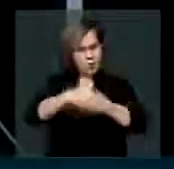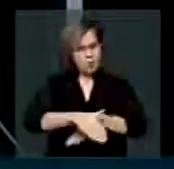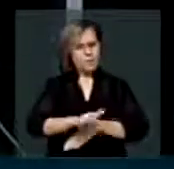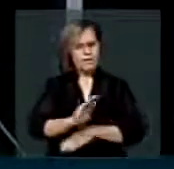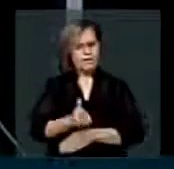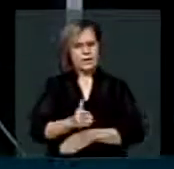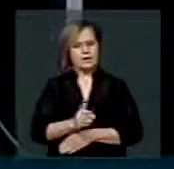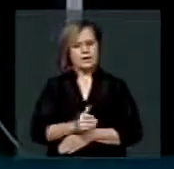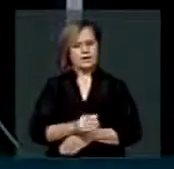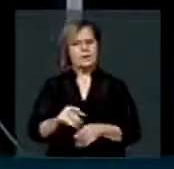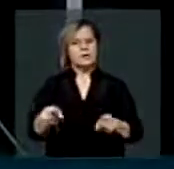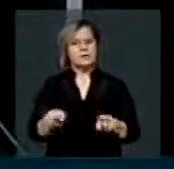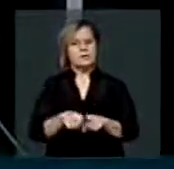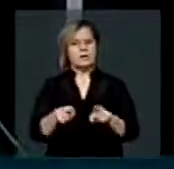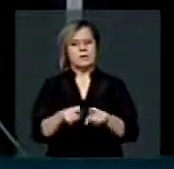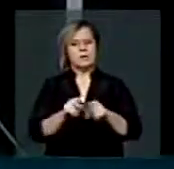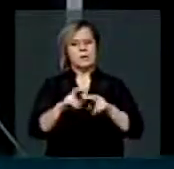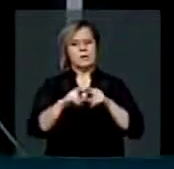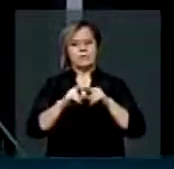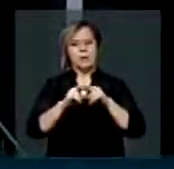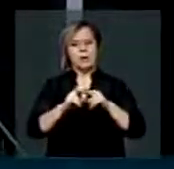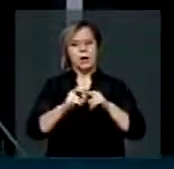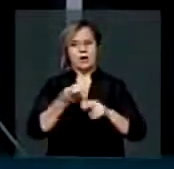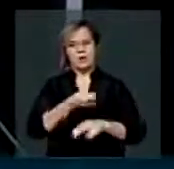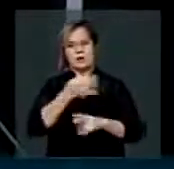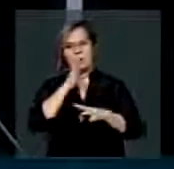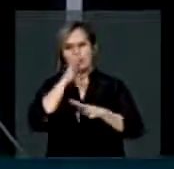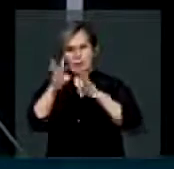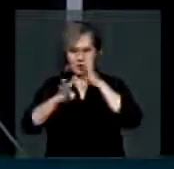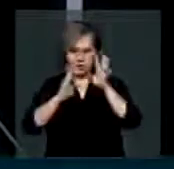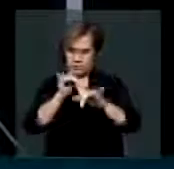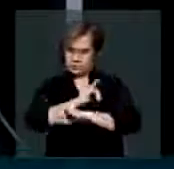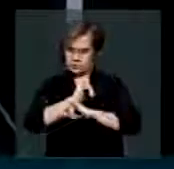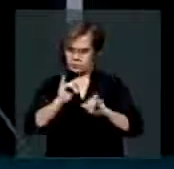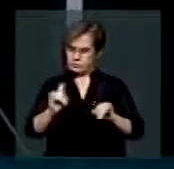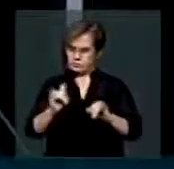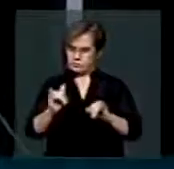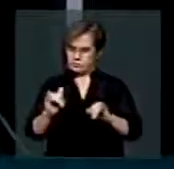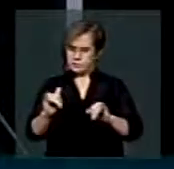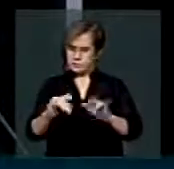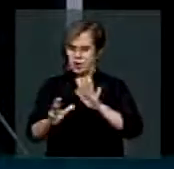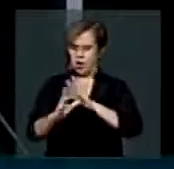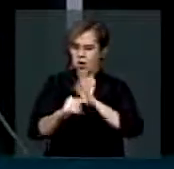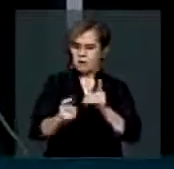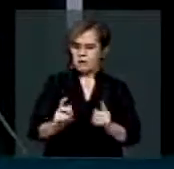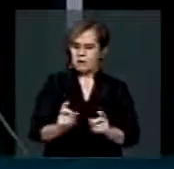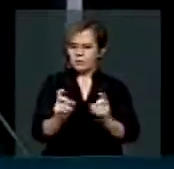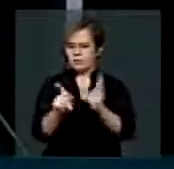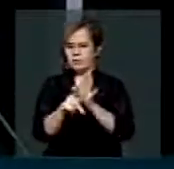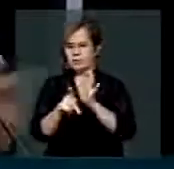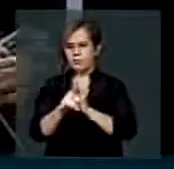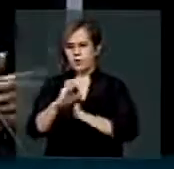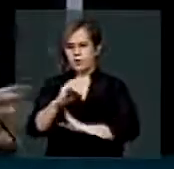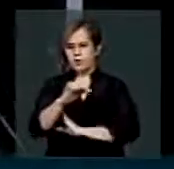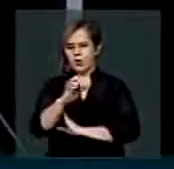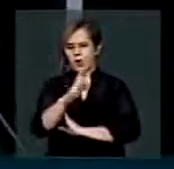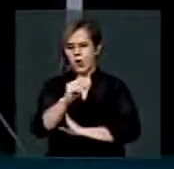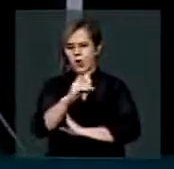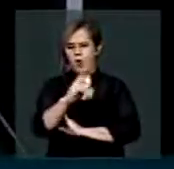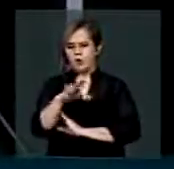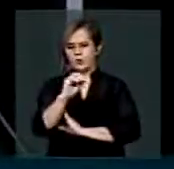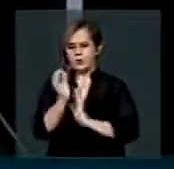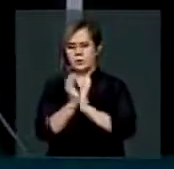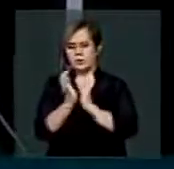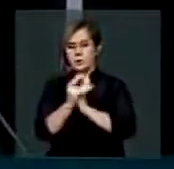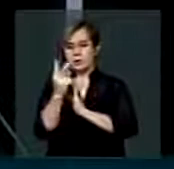e, sobretudo, diante das denúncias de contrabando de minério por parte dessas